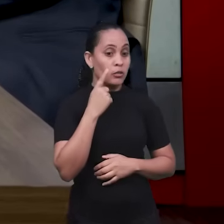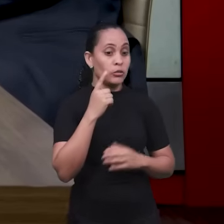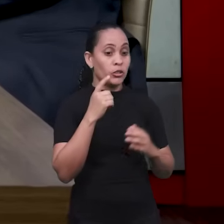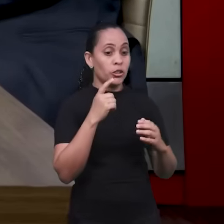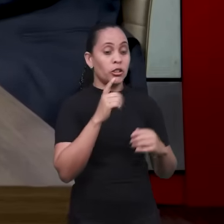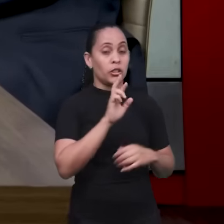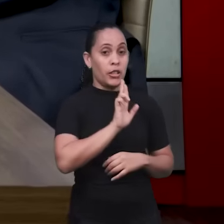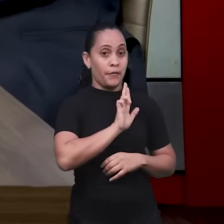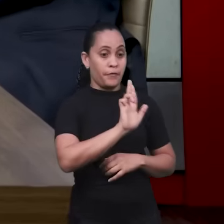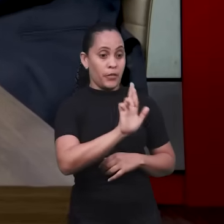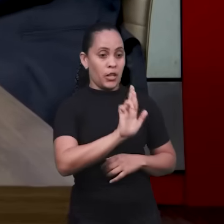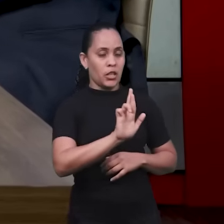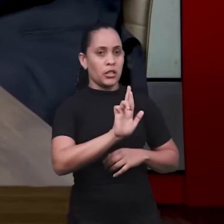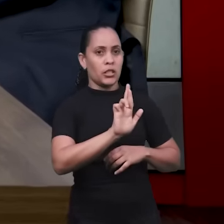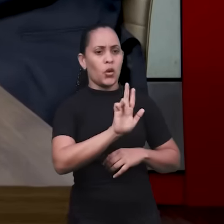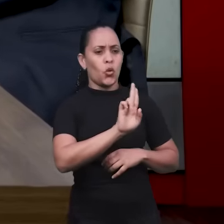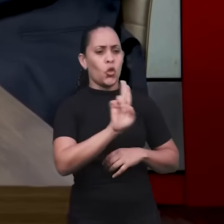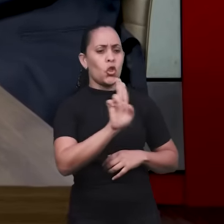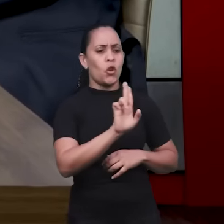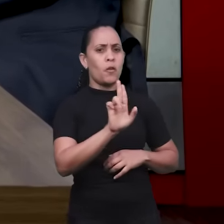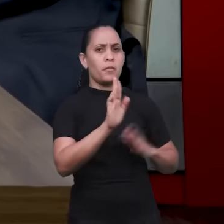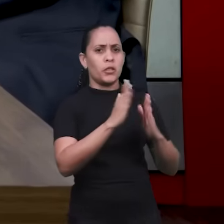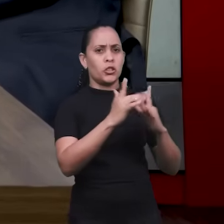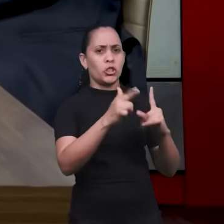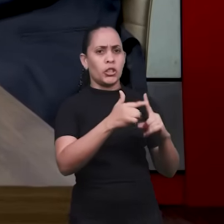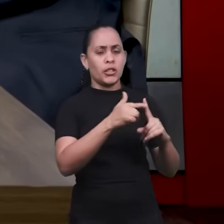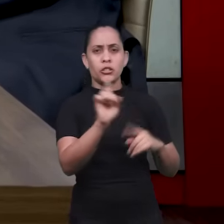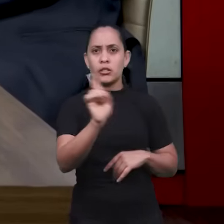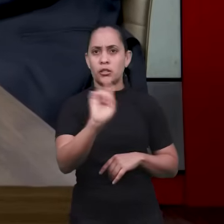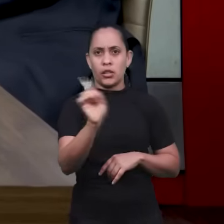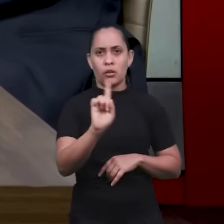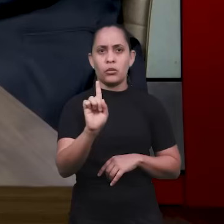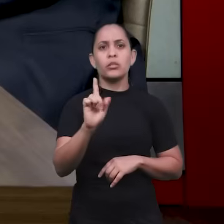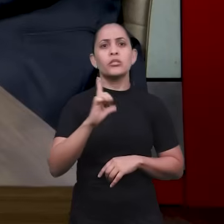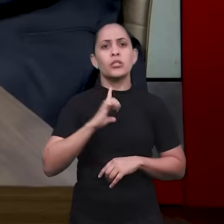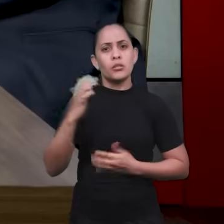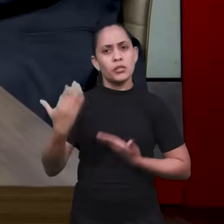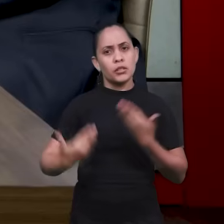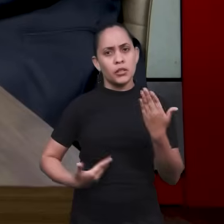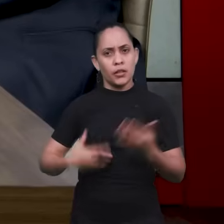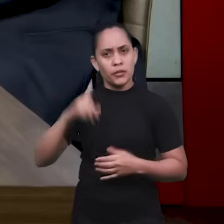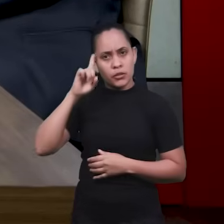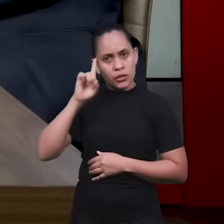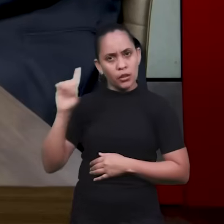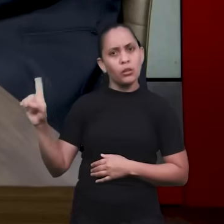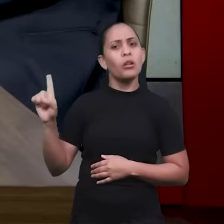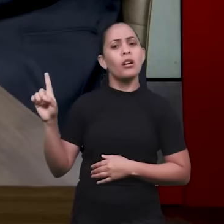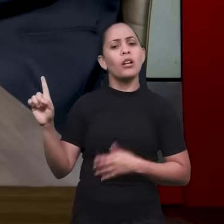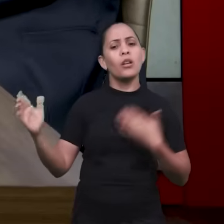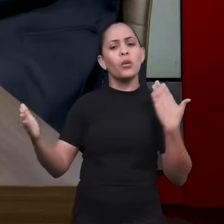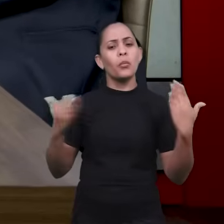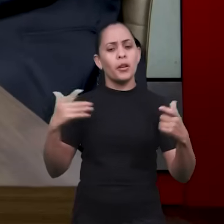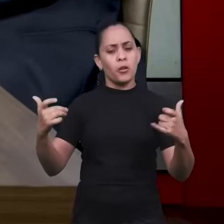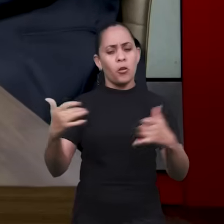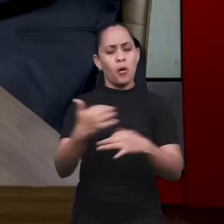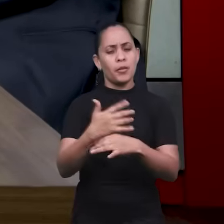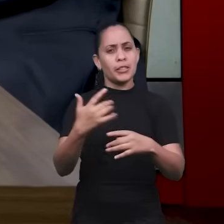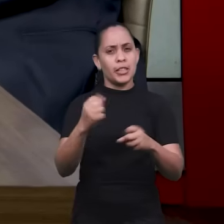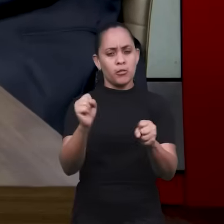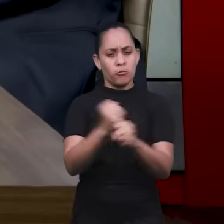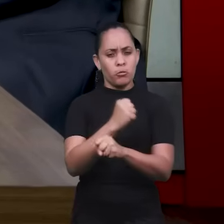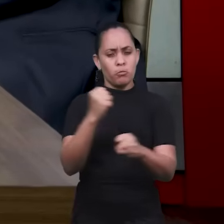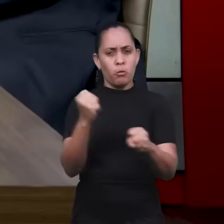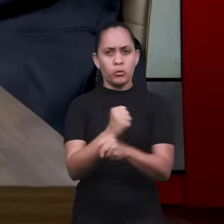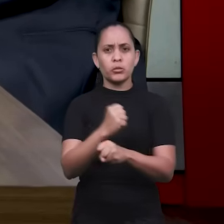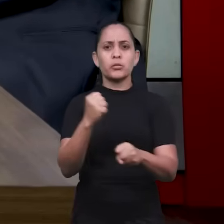placa de igreja, mas onde estiver um servo de Deus, ele é como uma cidade edificada, então ele precisa testemunhar,